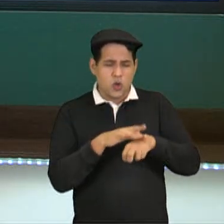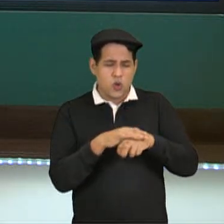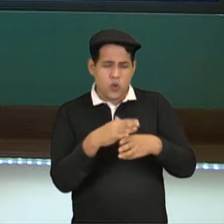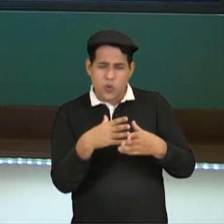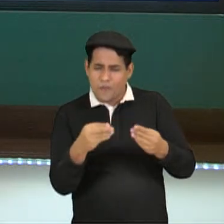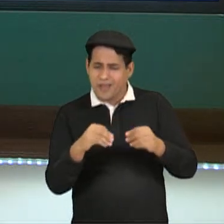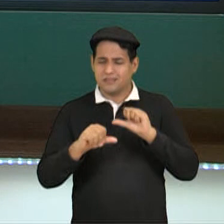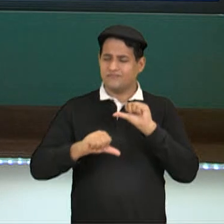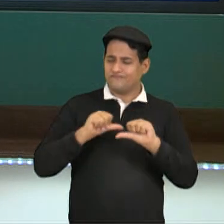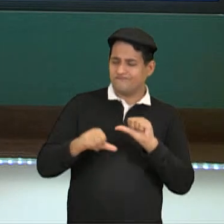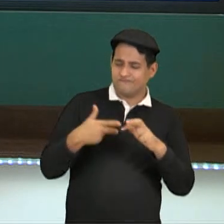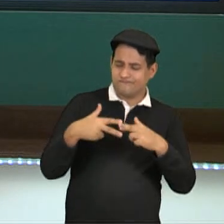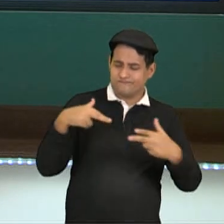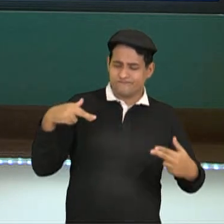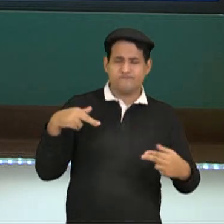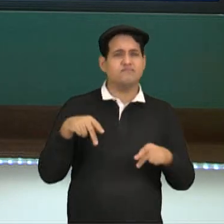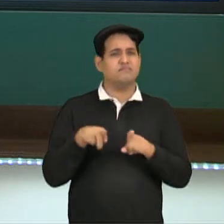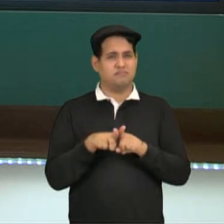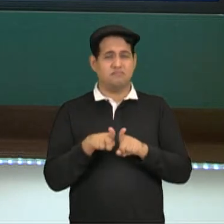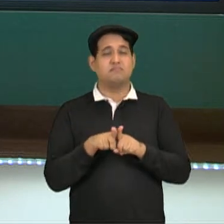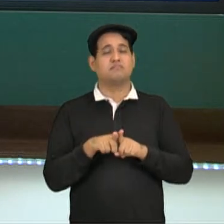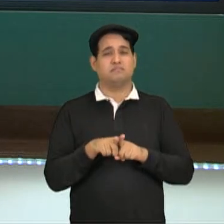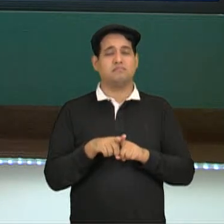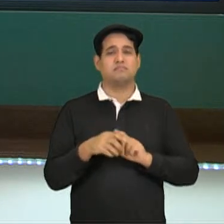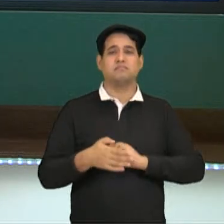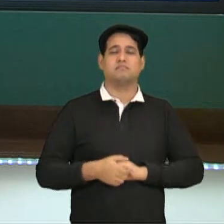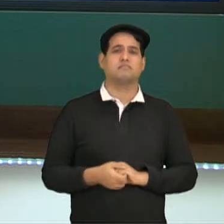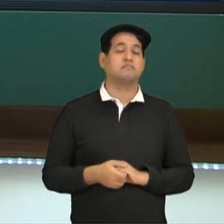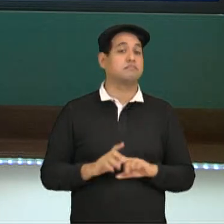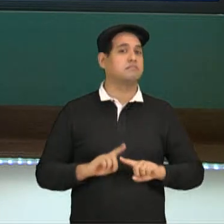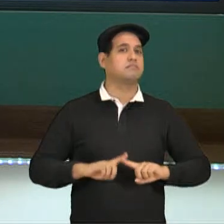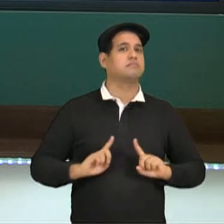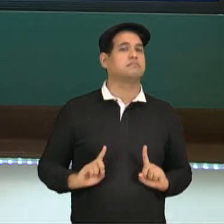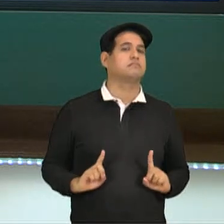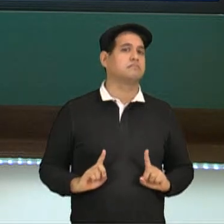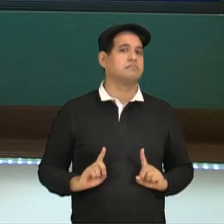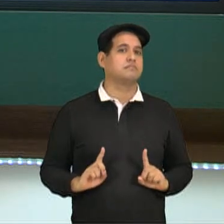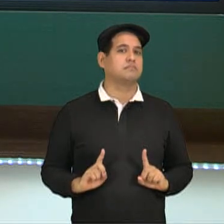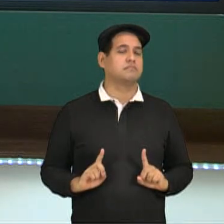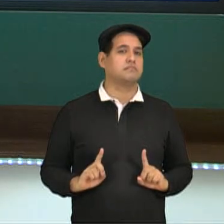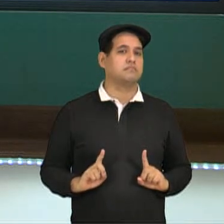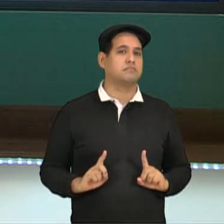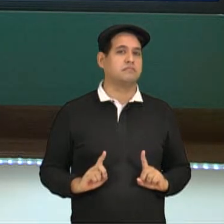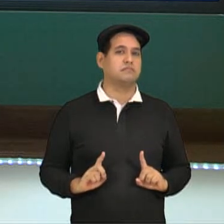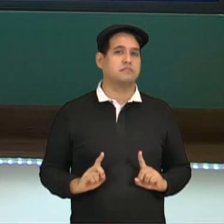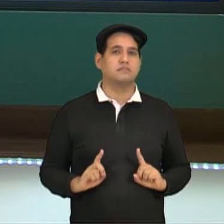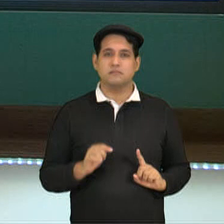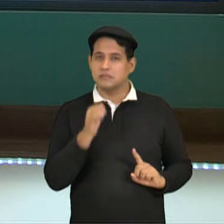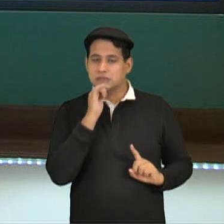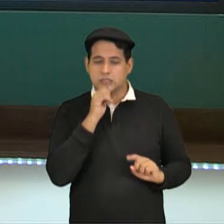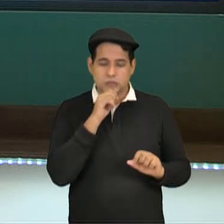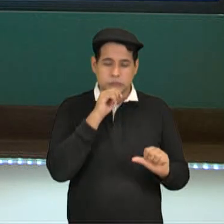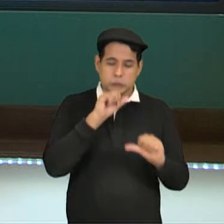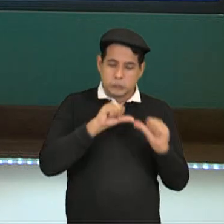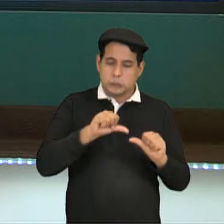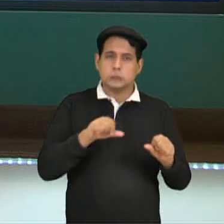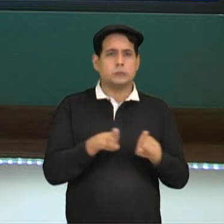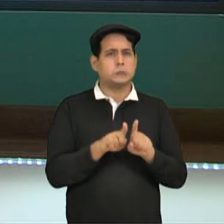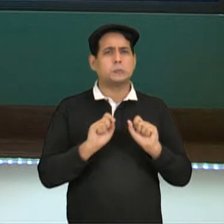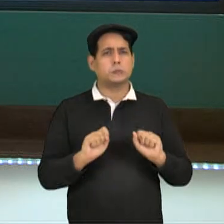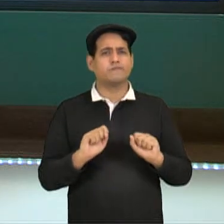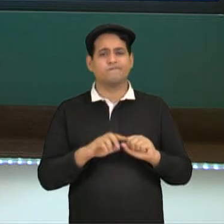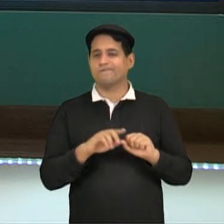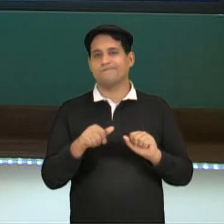de alterações de sequências gênicas mutadas. Porém, gente, ao mesmo tempo, essas modificações elas podem